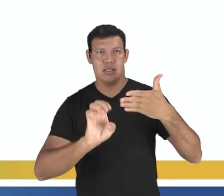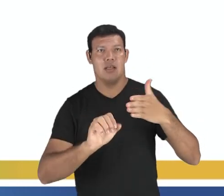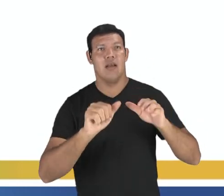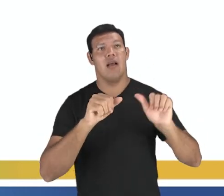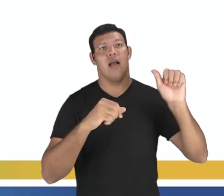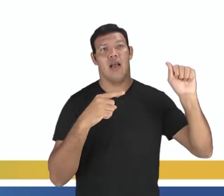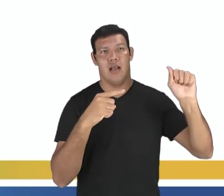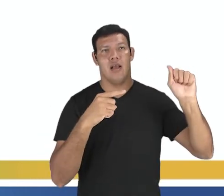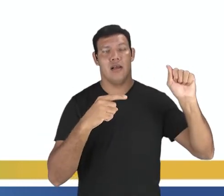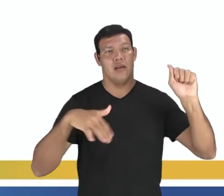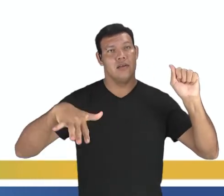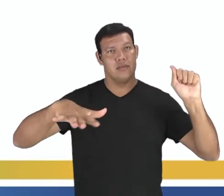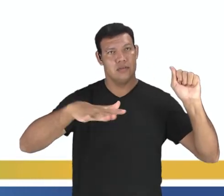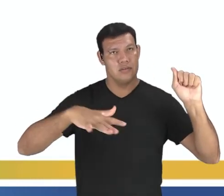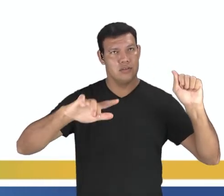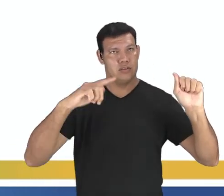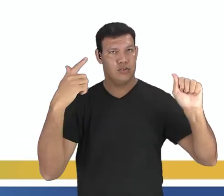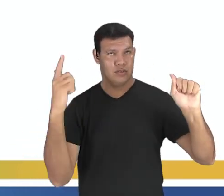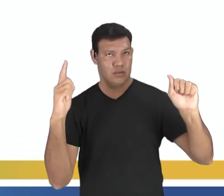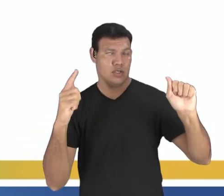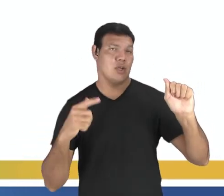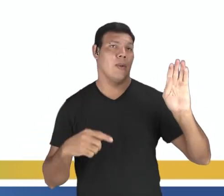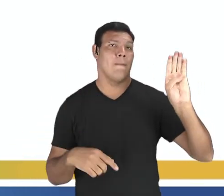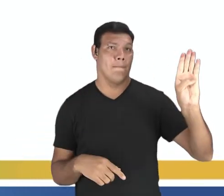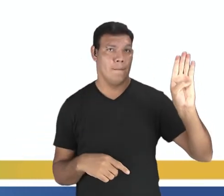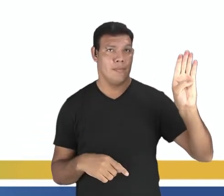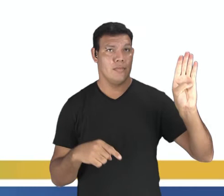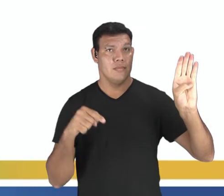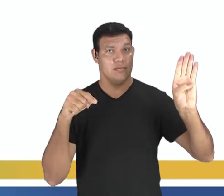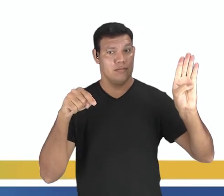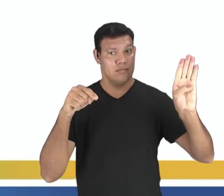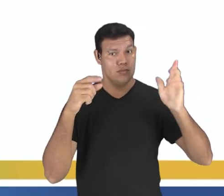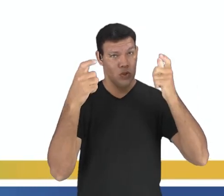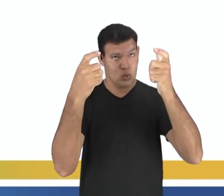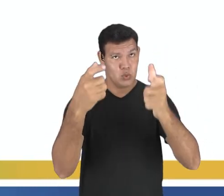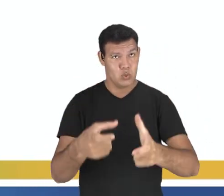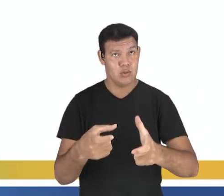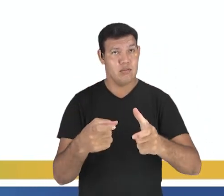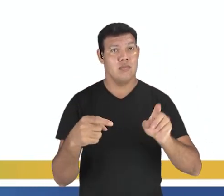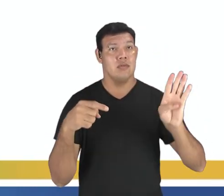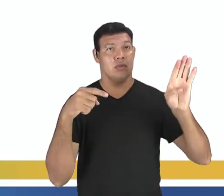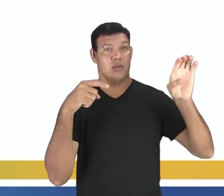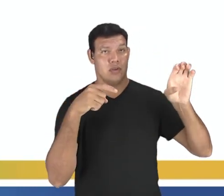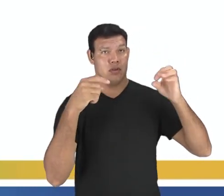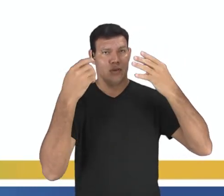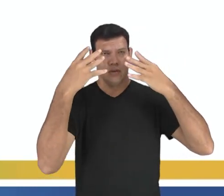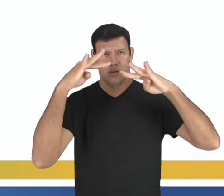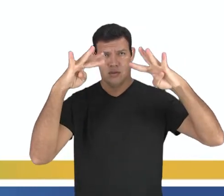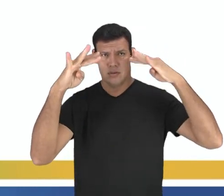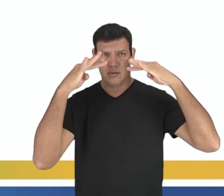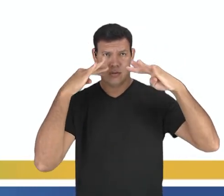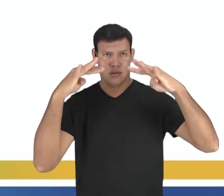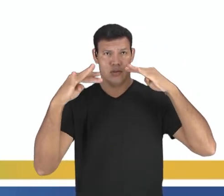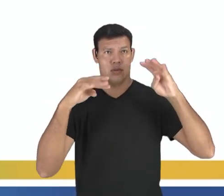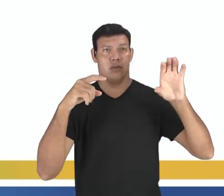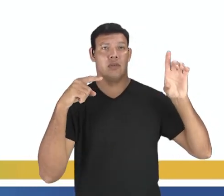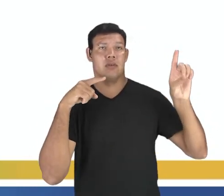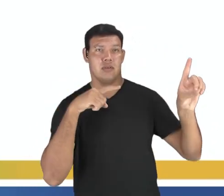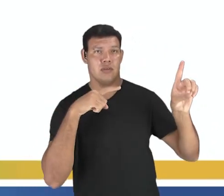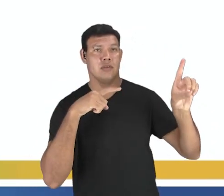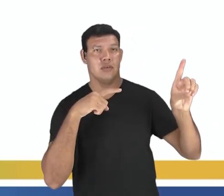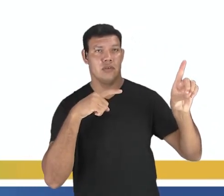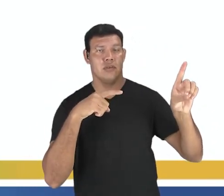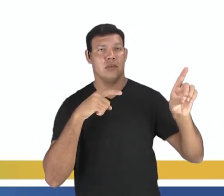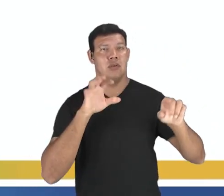texto? Então, é o conceito de espaço geográfico, é o conceito de lugar, é o conceito de paisagem ou é o conceito